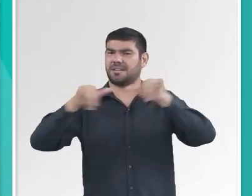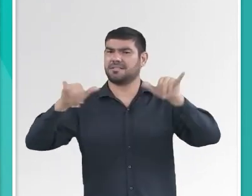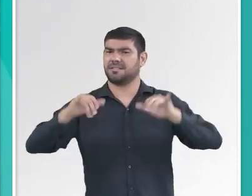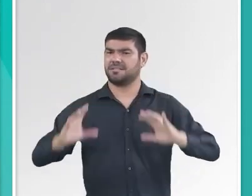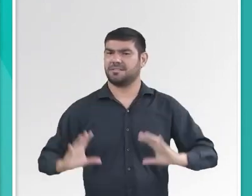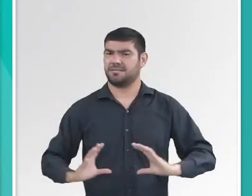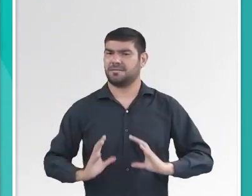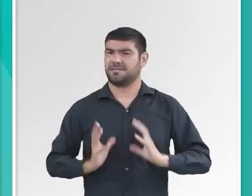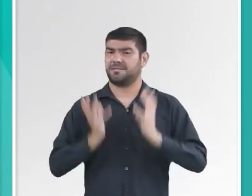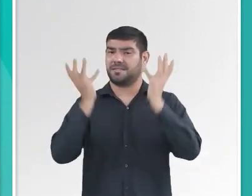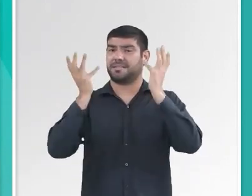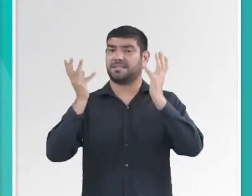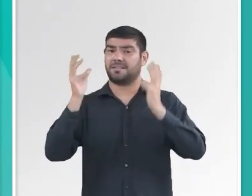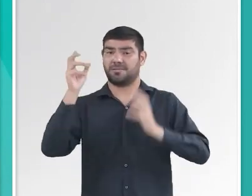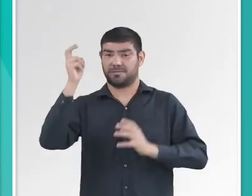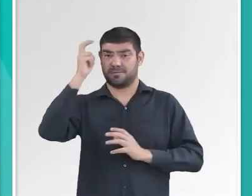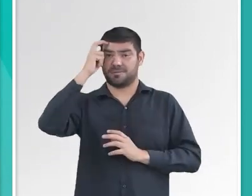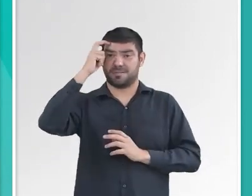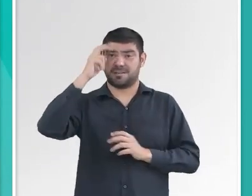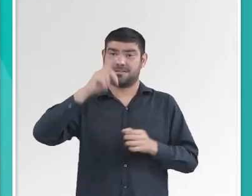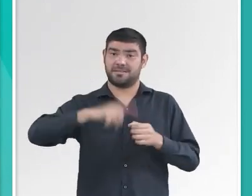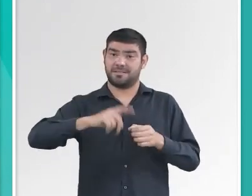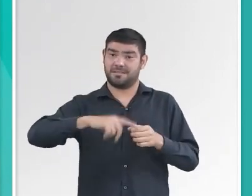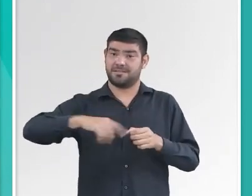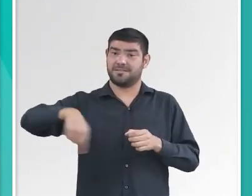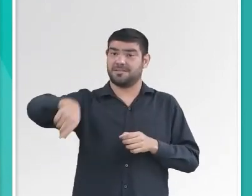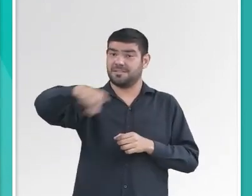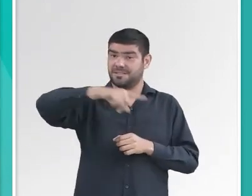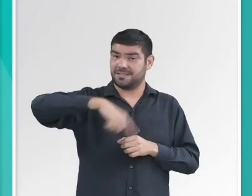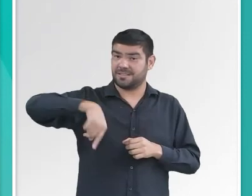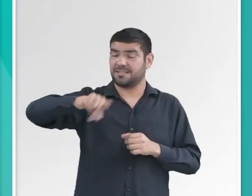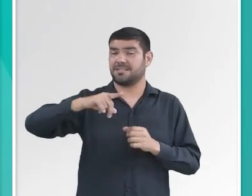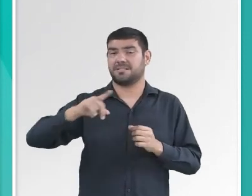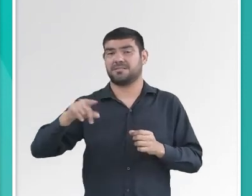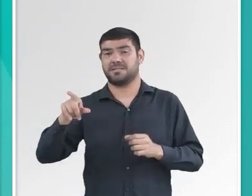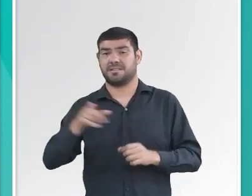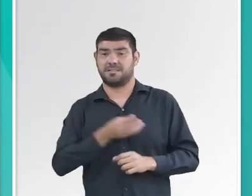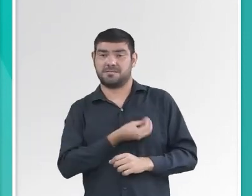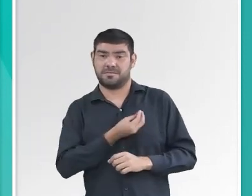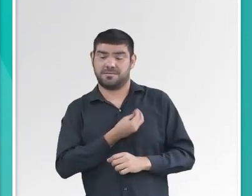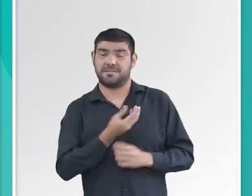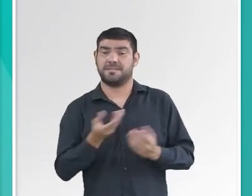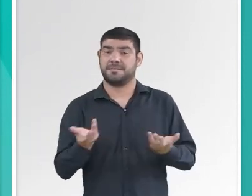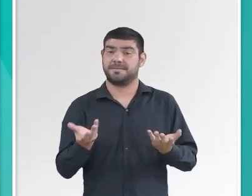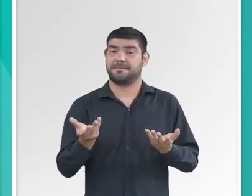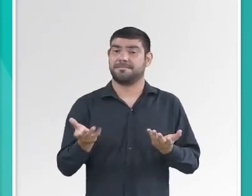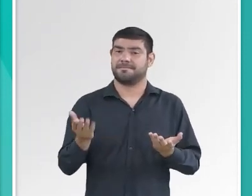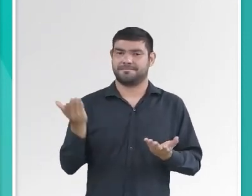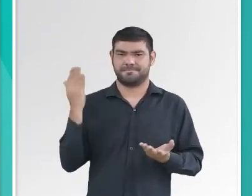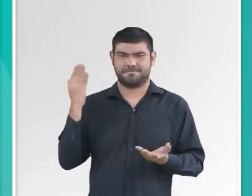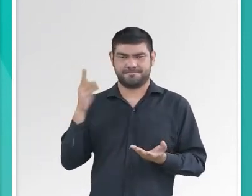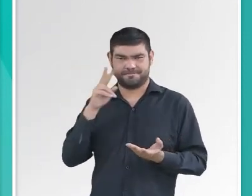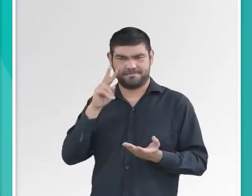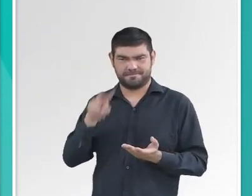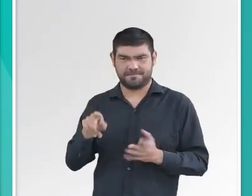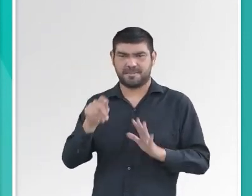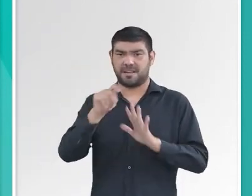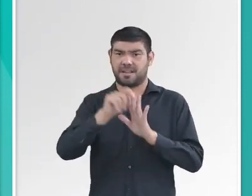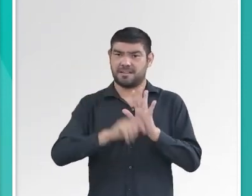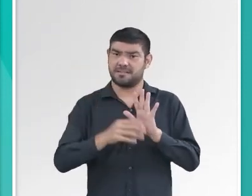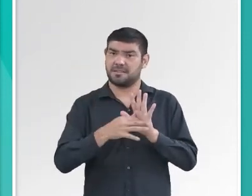manifestação cultural aí da cidade de vocês, daquilo que vocês vivem. E, como nós vimos, a resenha de vocês